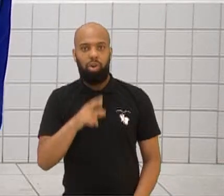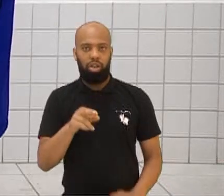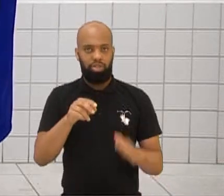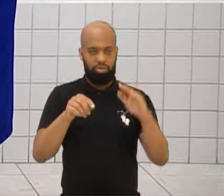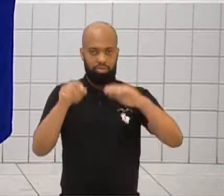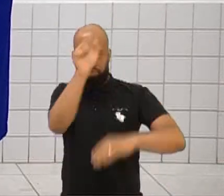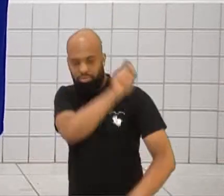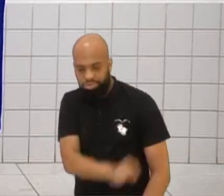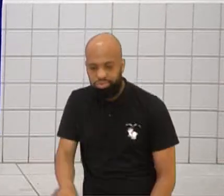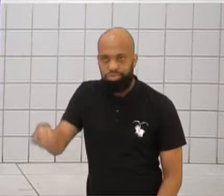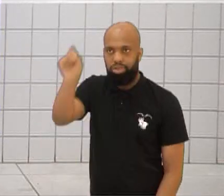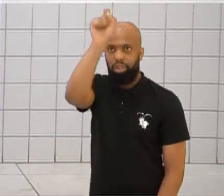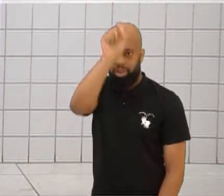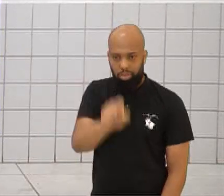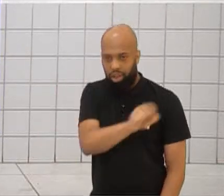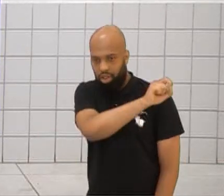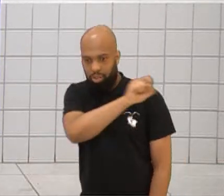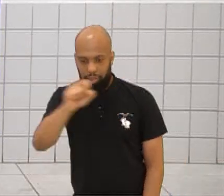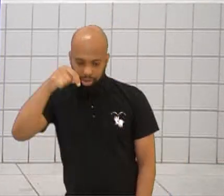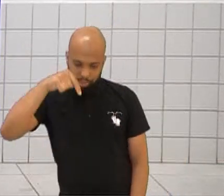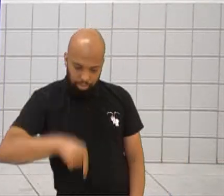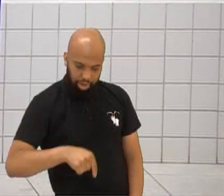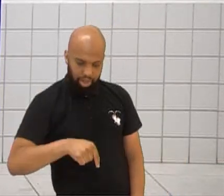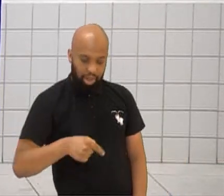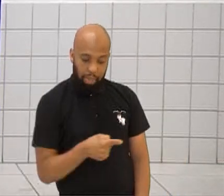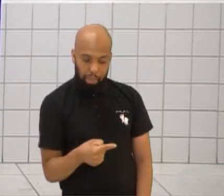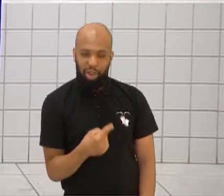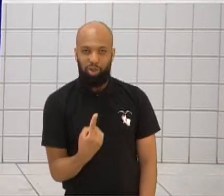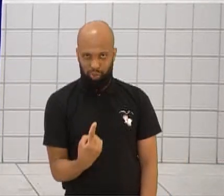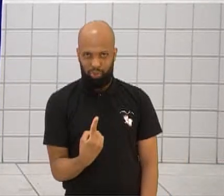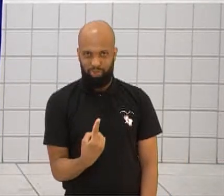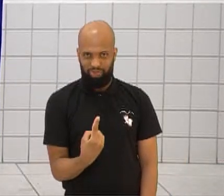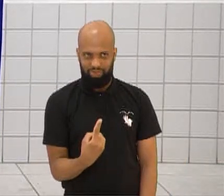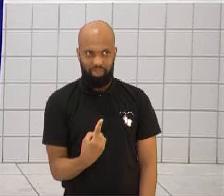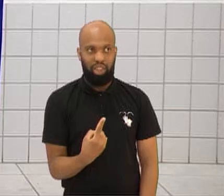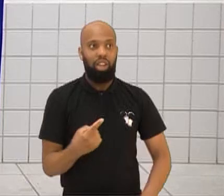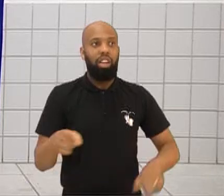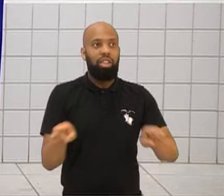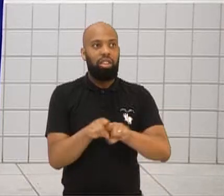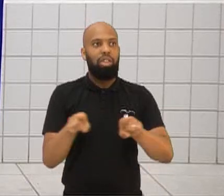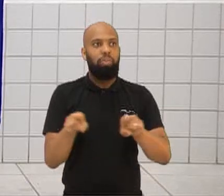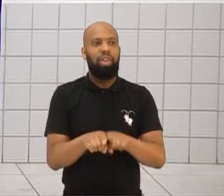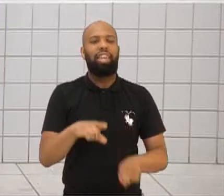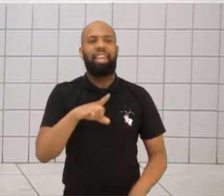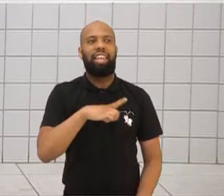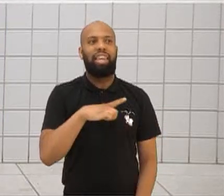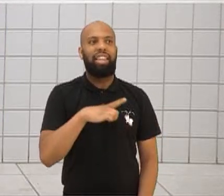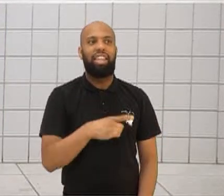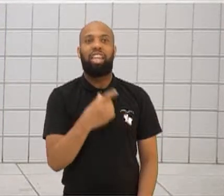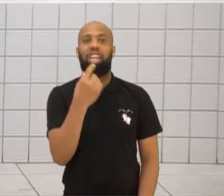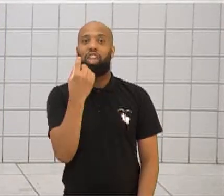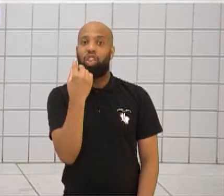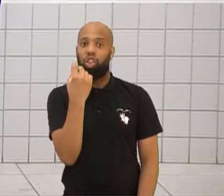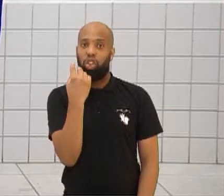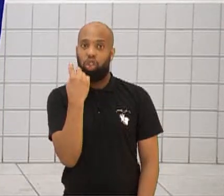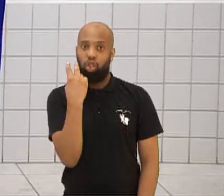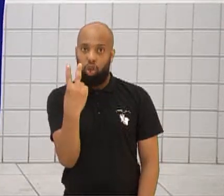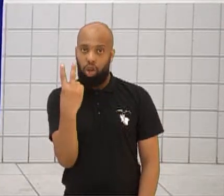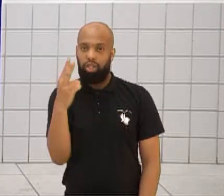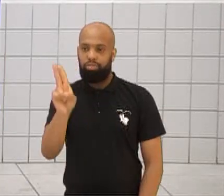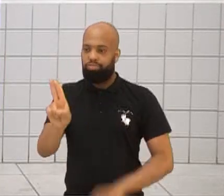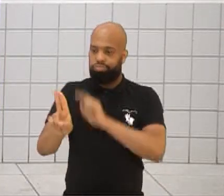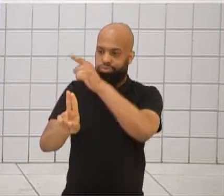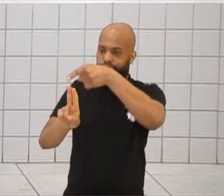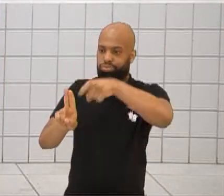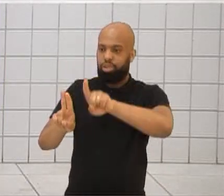E fechando o círculo, os 2π, que são os 360 graus, que é 0. Tá? E o 0, né? Porque como o